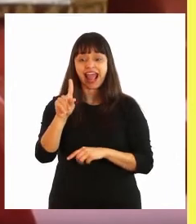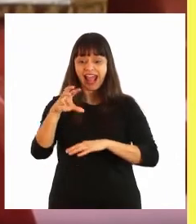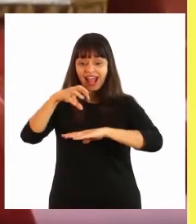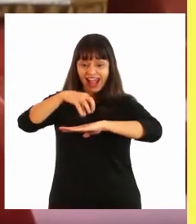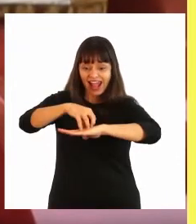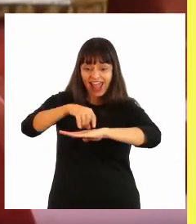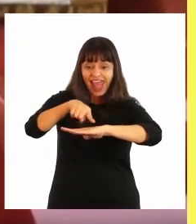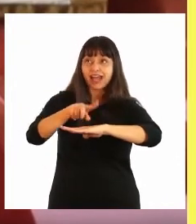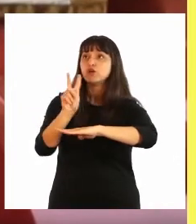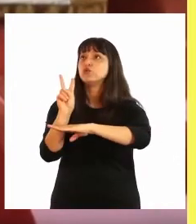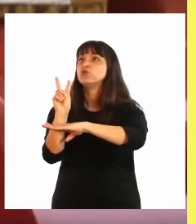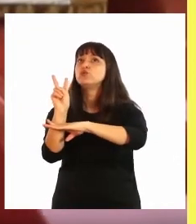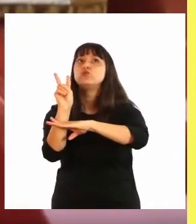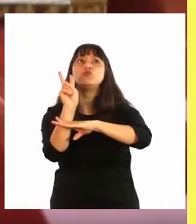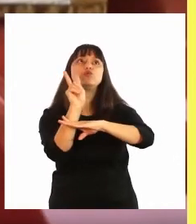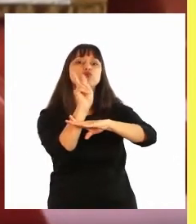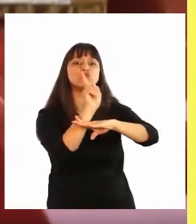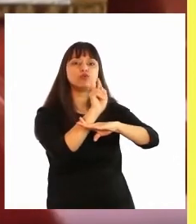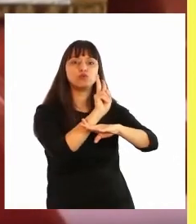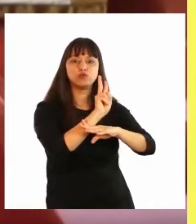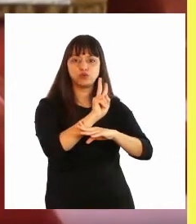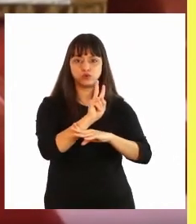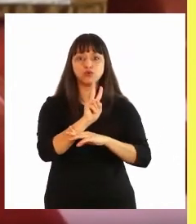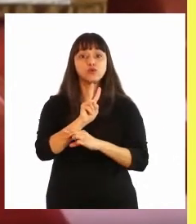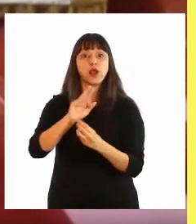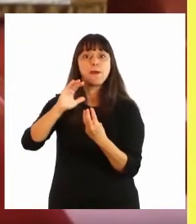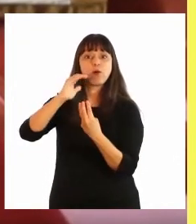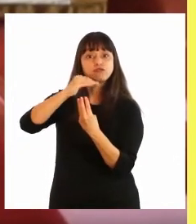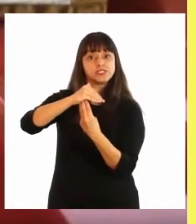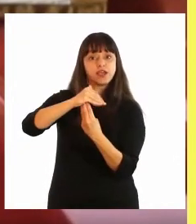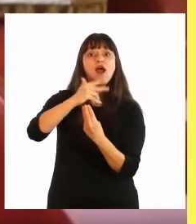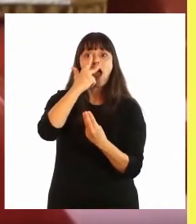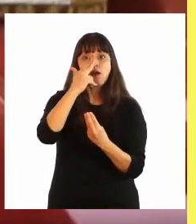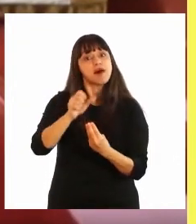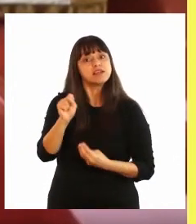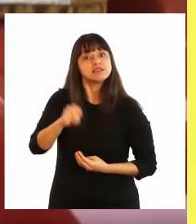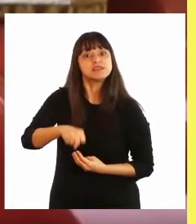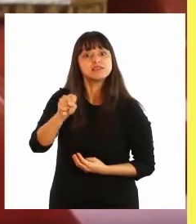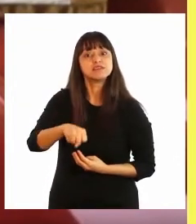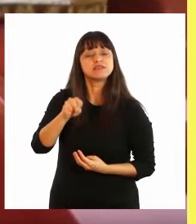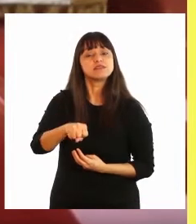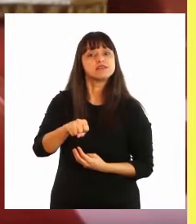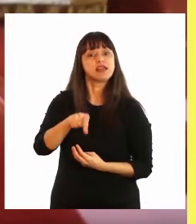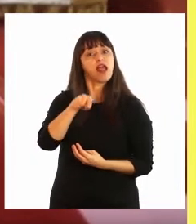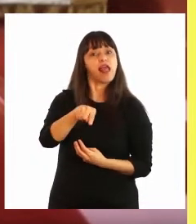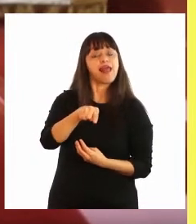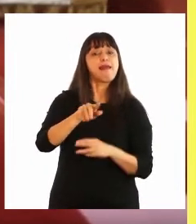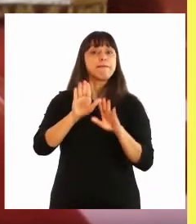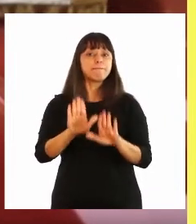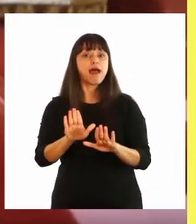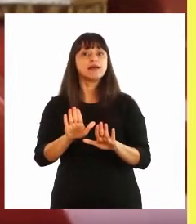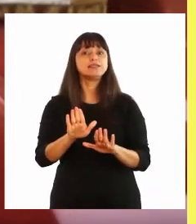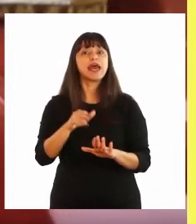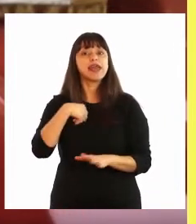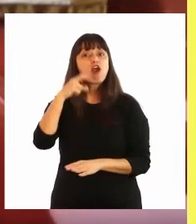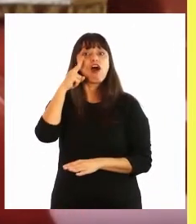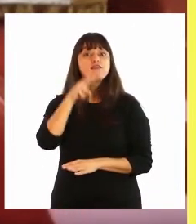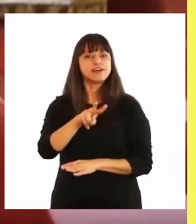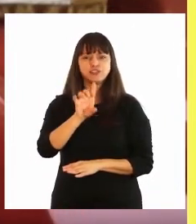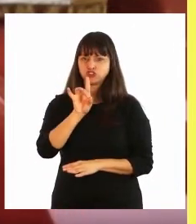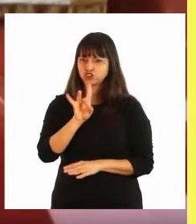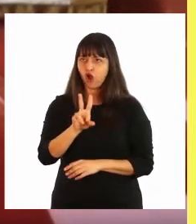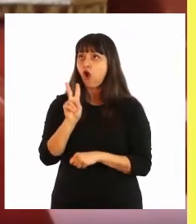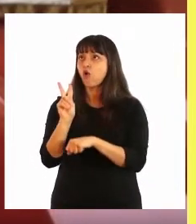Talvez realmente ele esteja nessa função ali, mas vejo ele muito como um mensageiro,